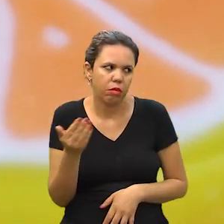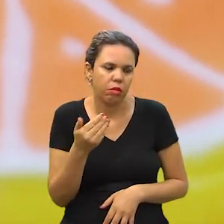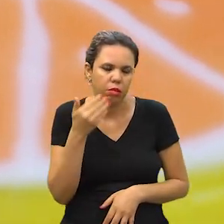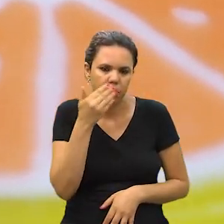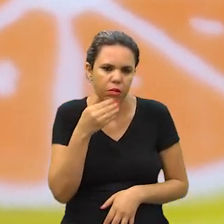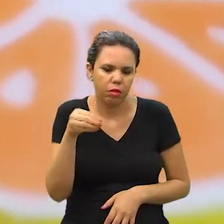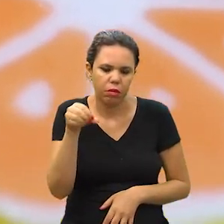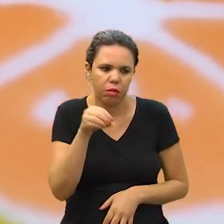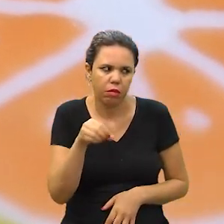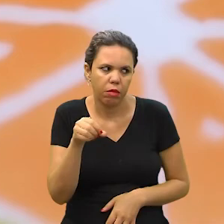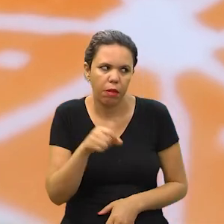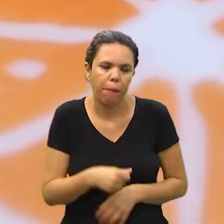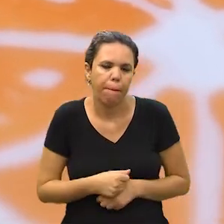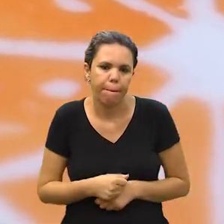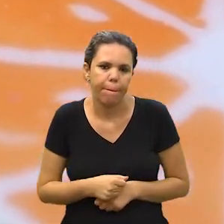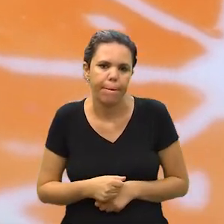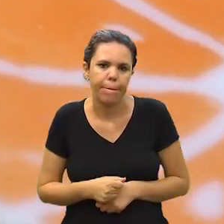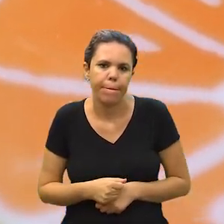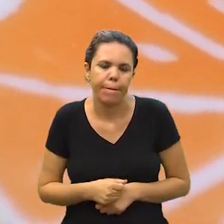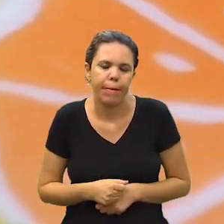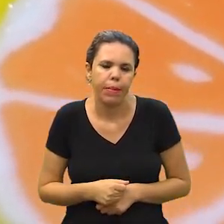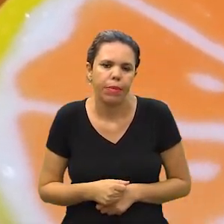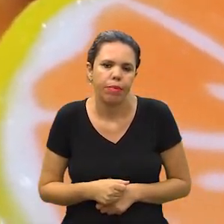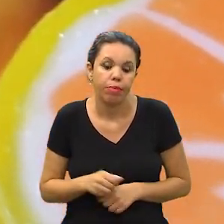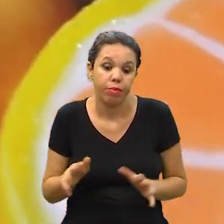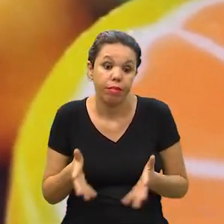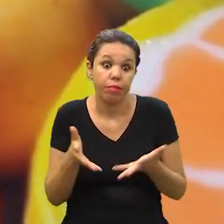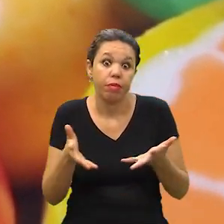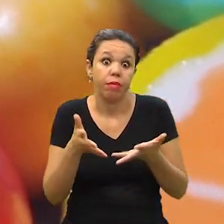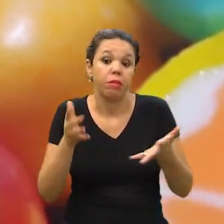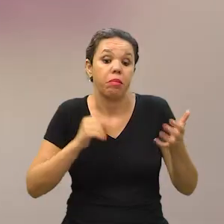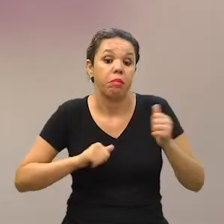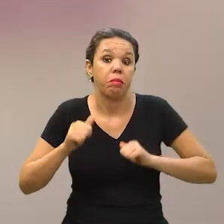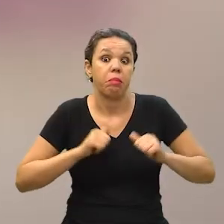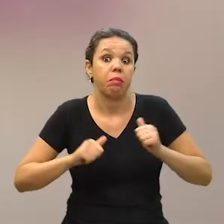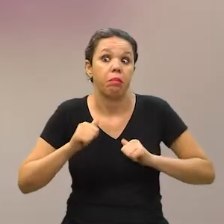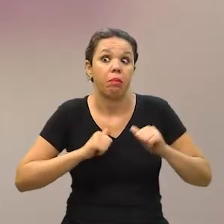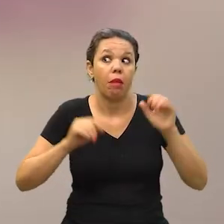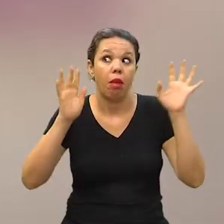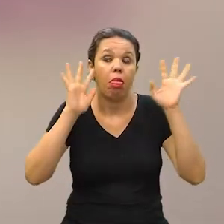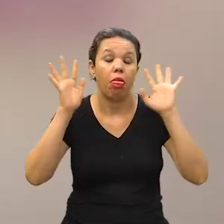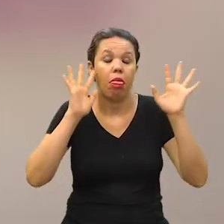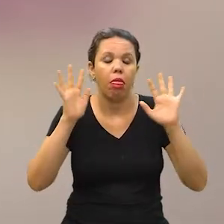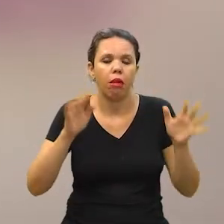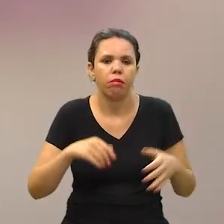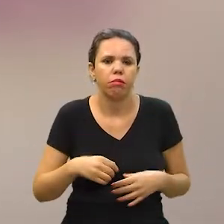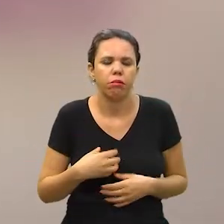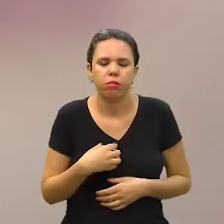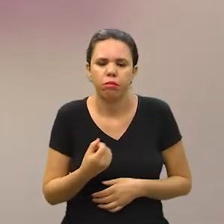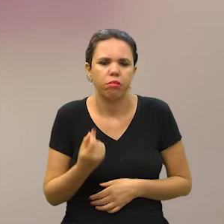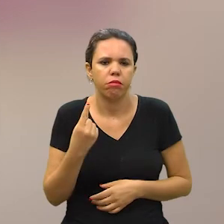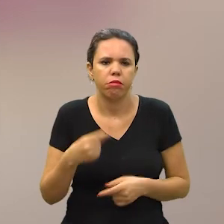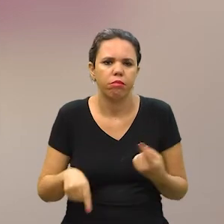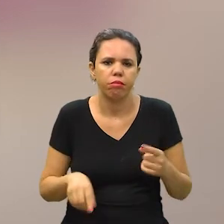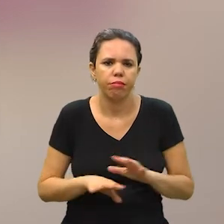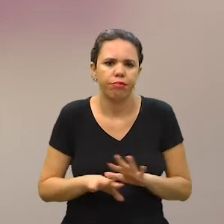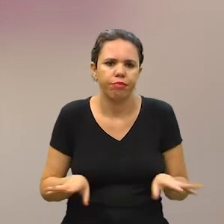o açúcar em si, ele acaba sendo um hiperestimulante. Então, mas é um estimulante de uma maneira que